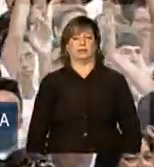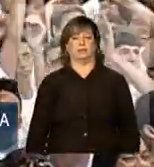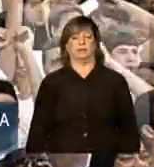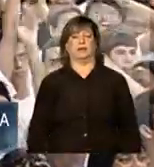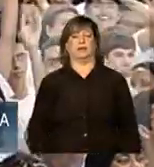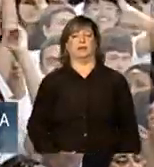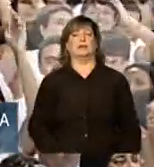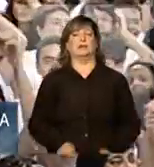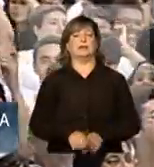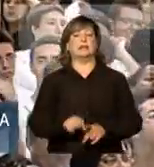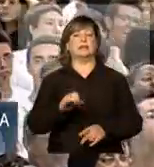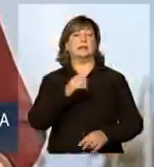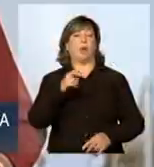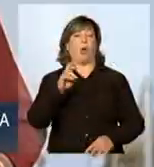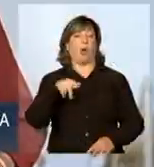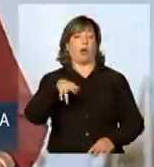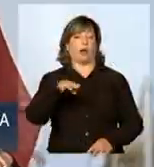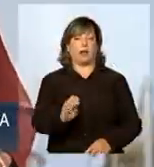São Roque,